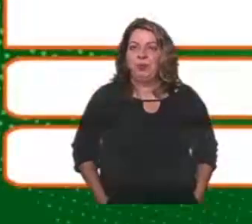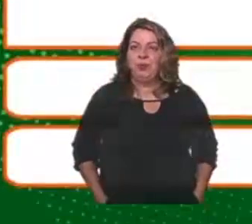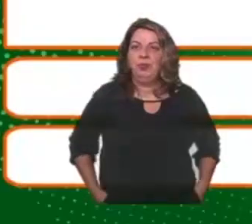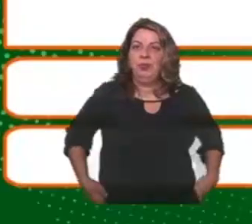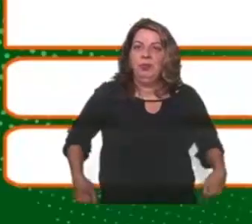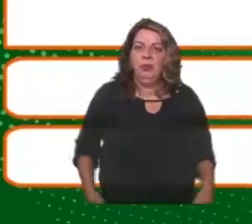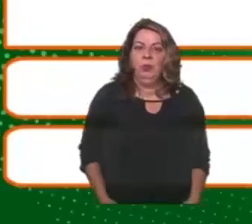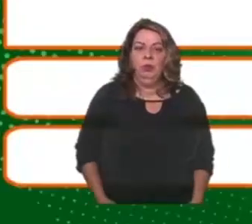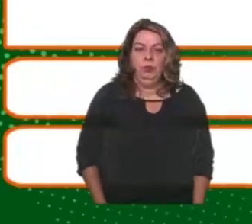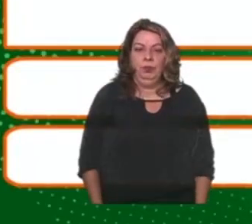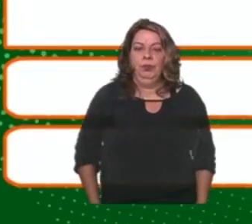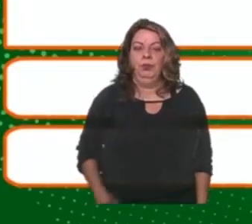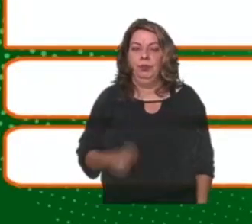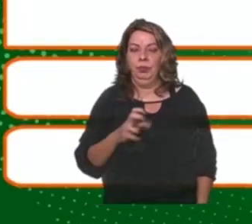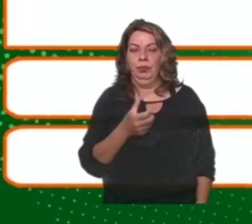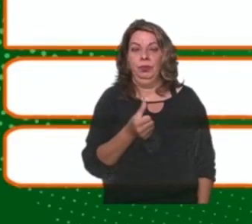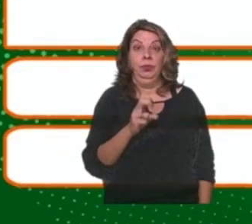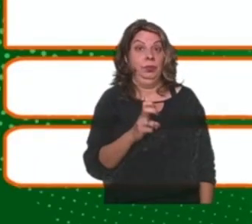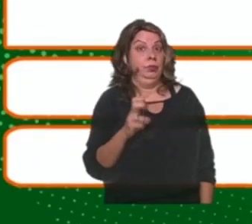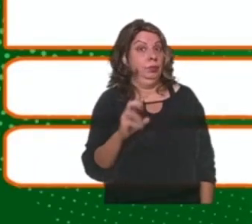Título